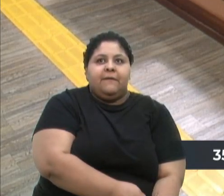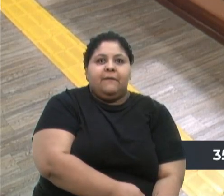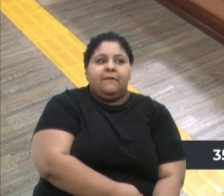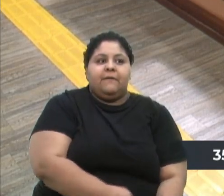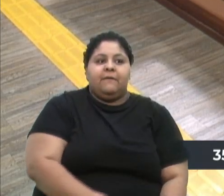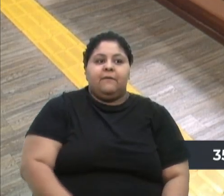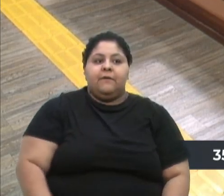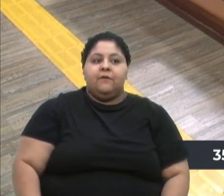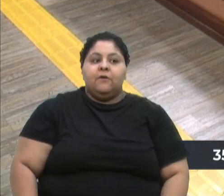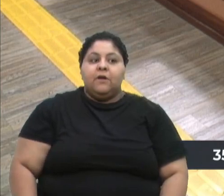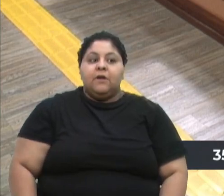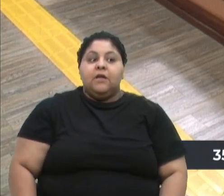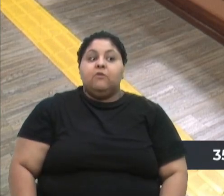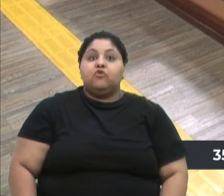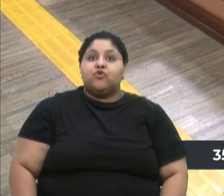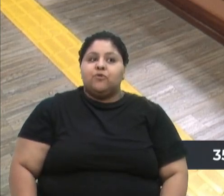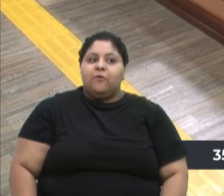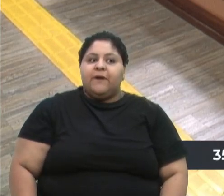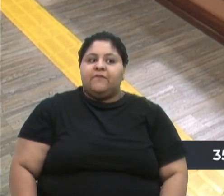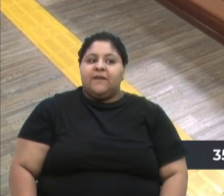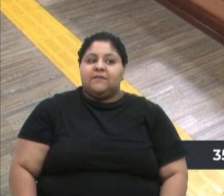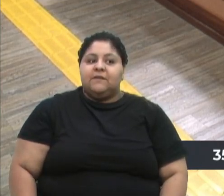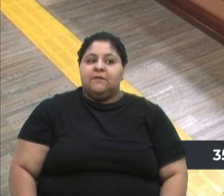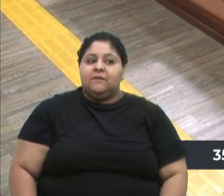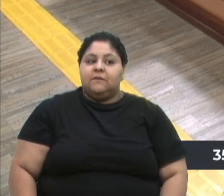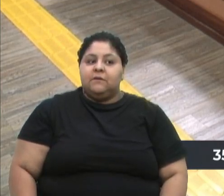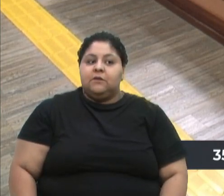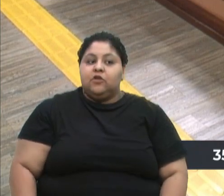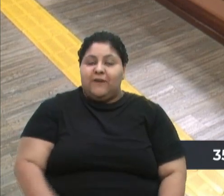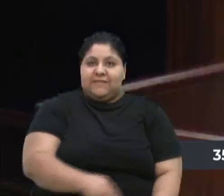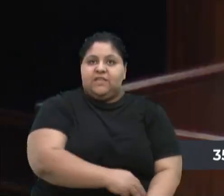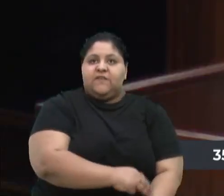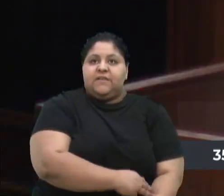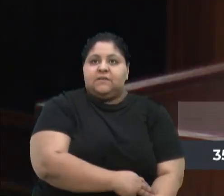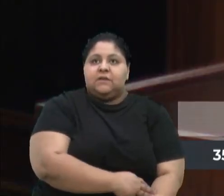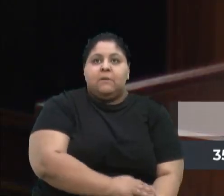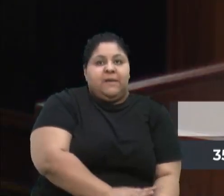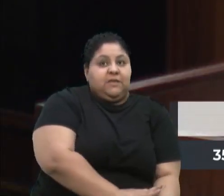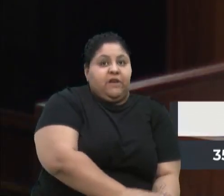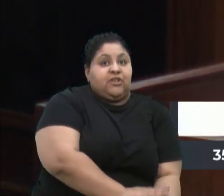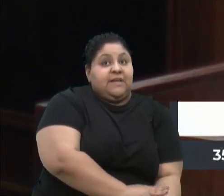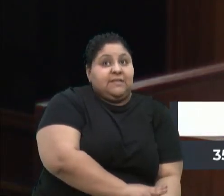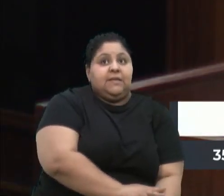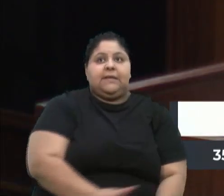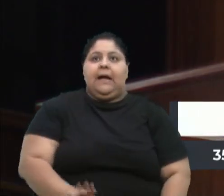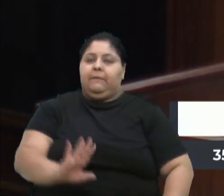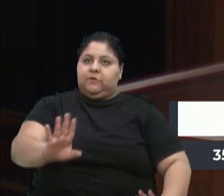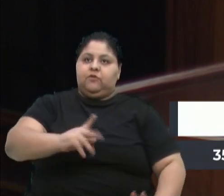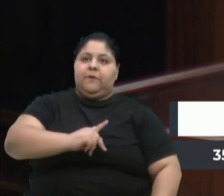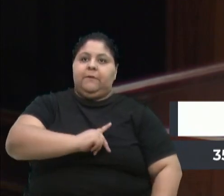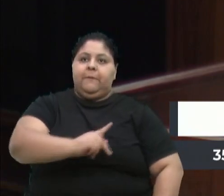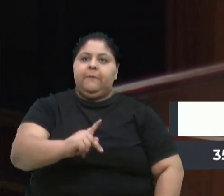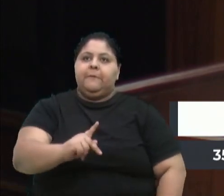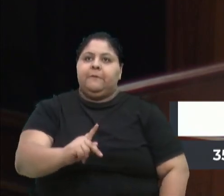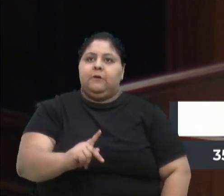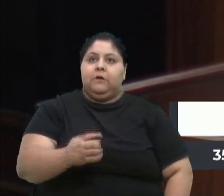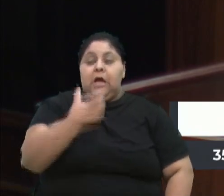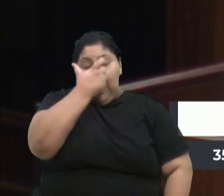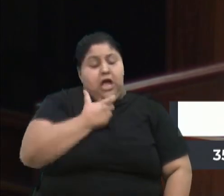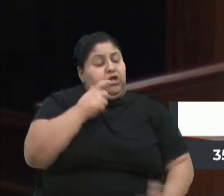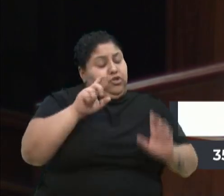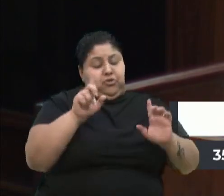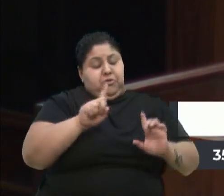quem, então? Vai ter que pagar uma jana. Bom, presidente, confesso que esse não era meu tema, mas já que o